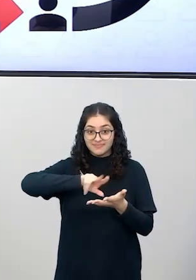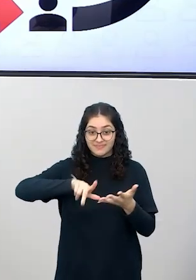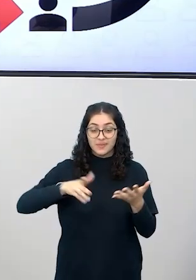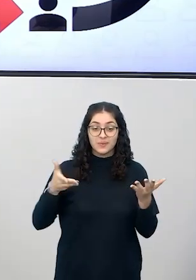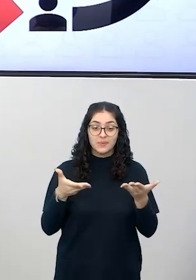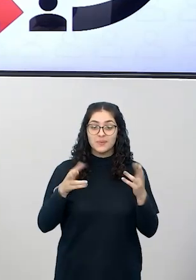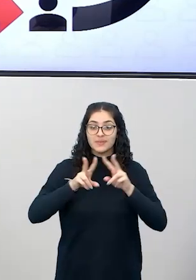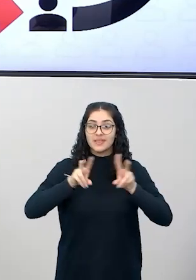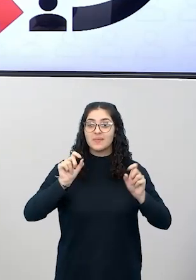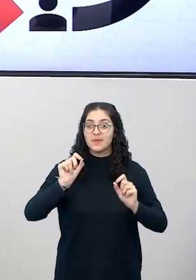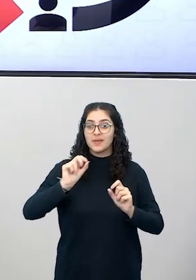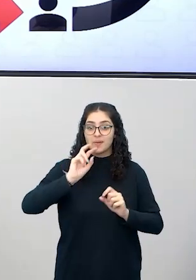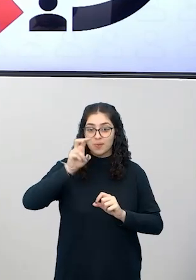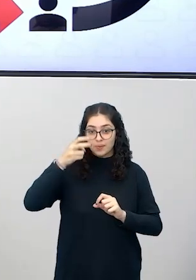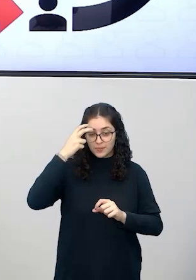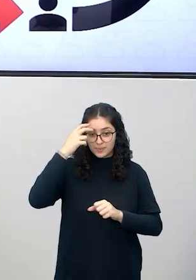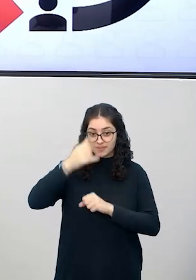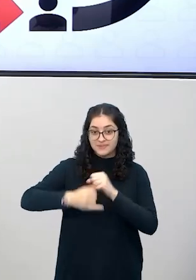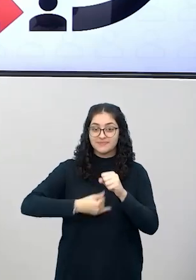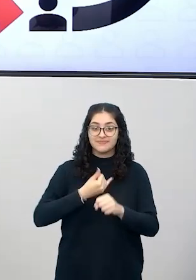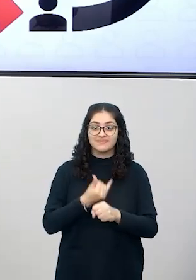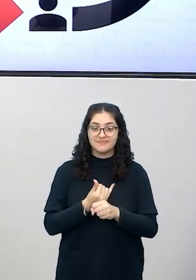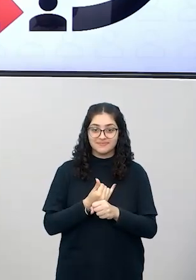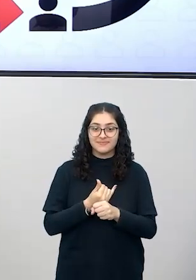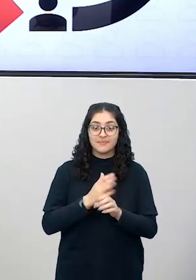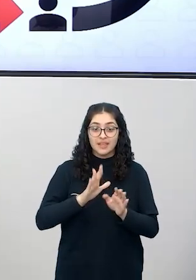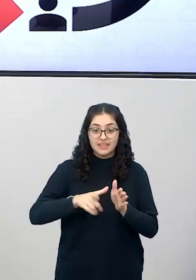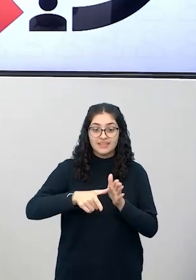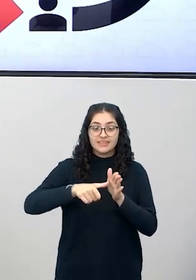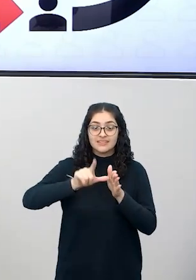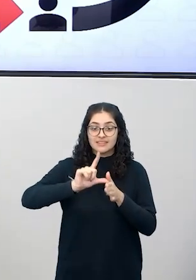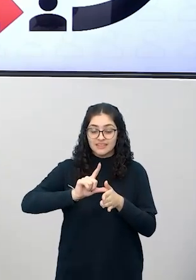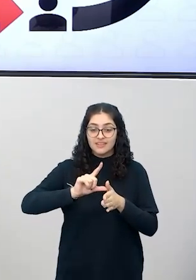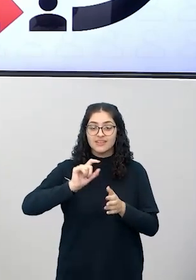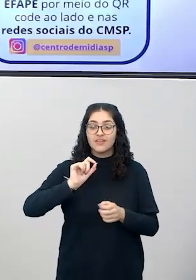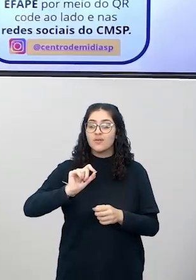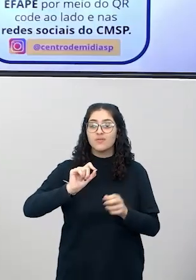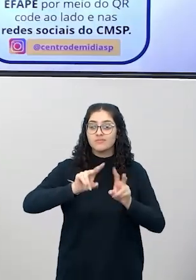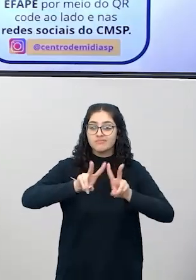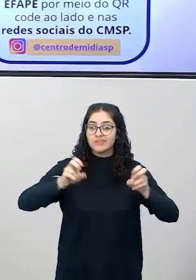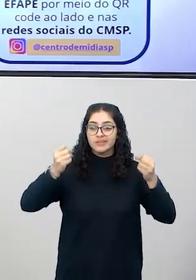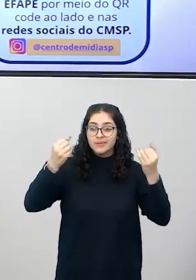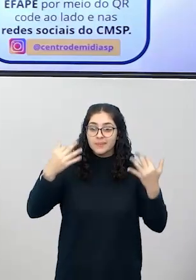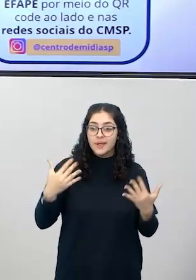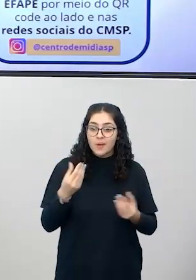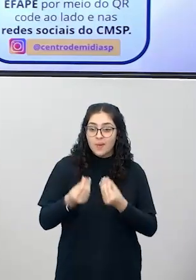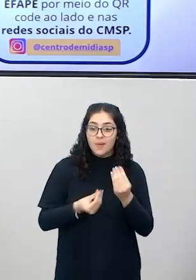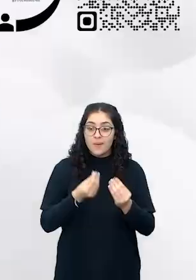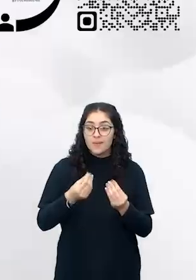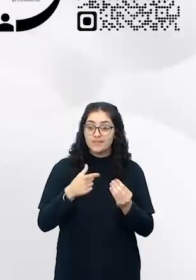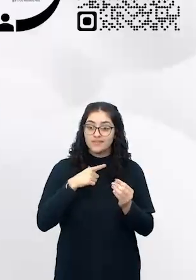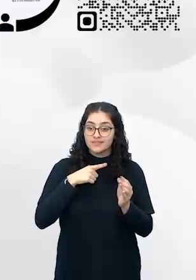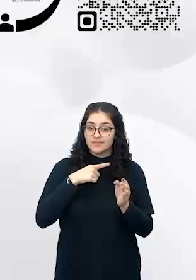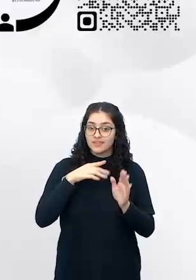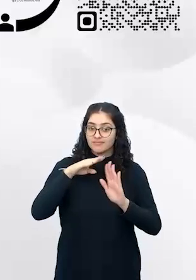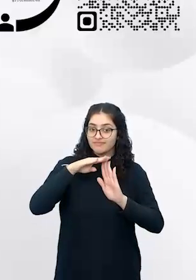nosso tema será cultura digital. Mas antes de mais nada, vamos falar aqui sobre um tutorial do